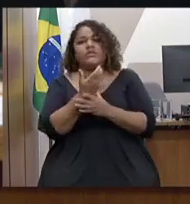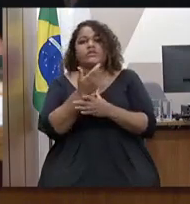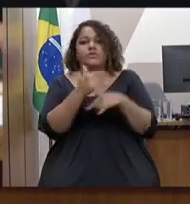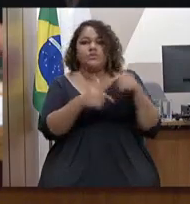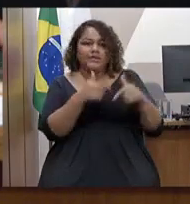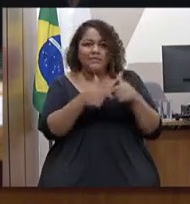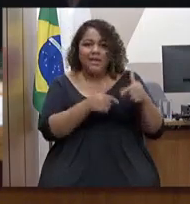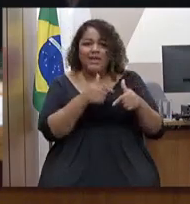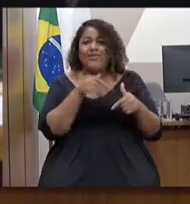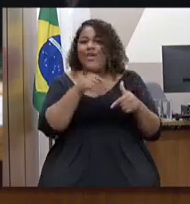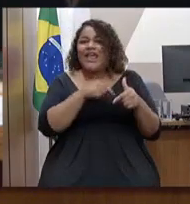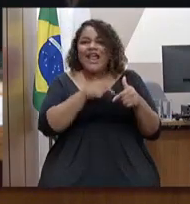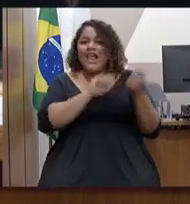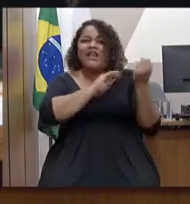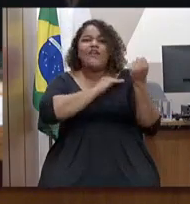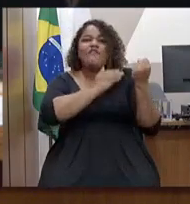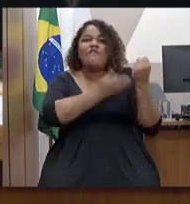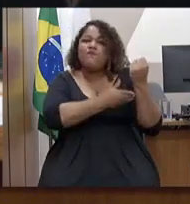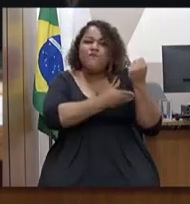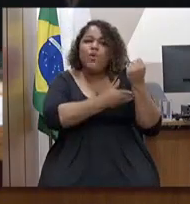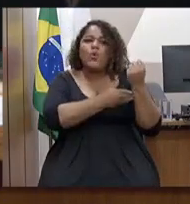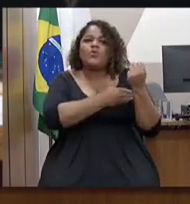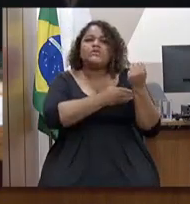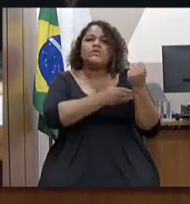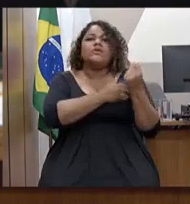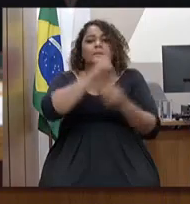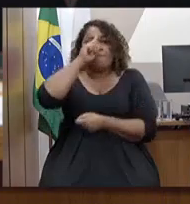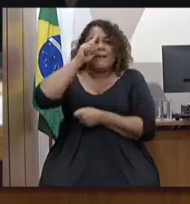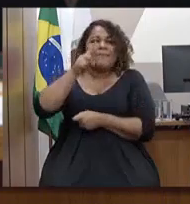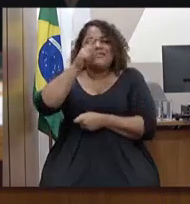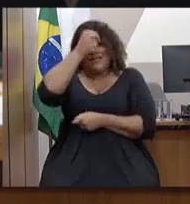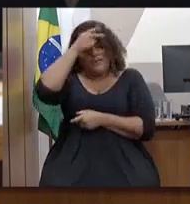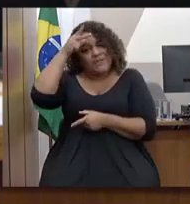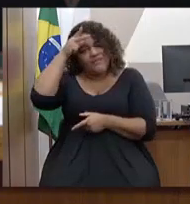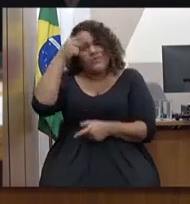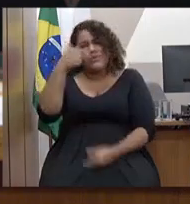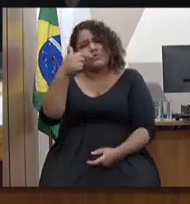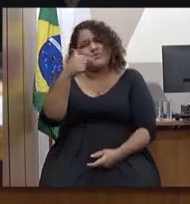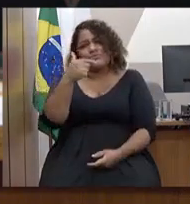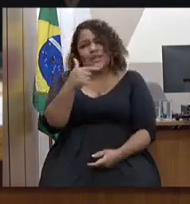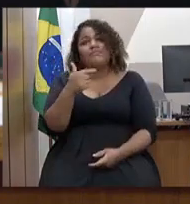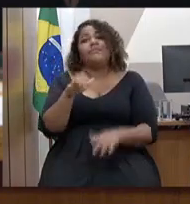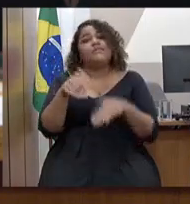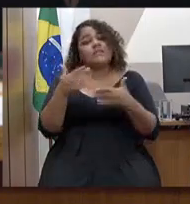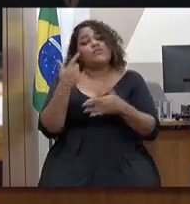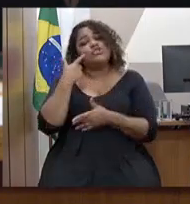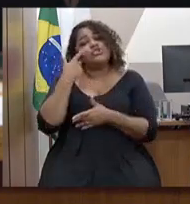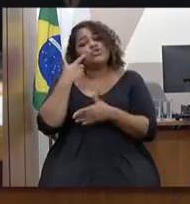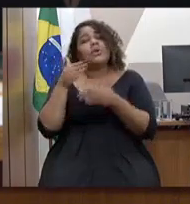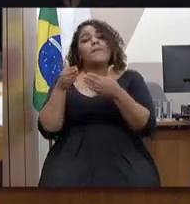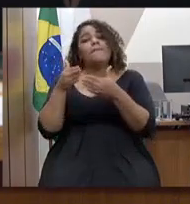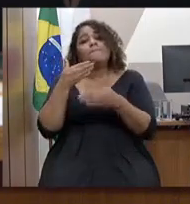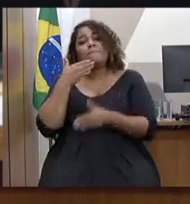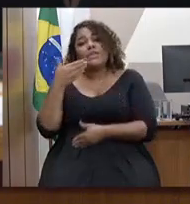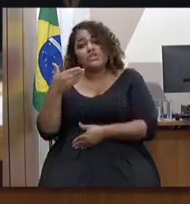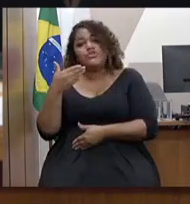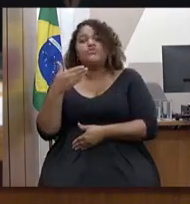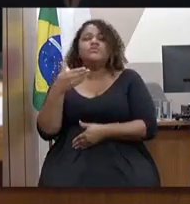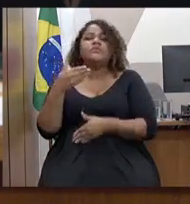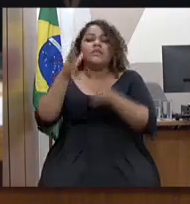isso é muito importante que você se movimentem no sentido de conseguir dos Tribunal do Tribunal de Contas e da das